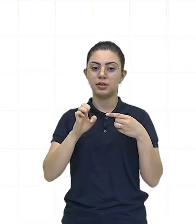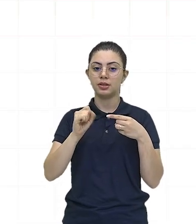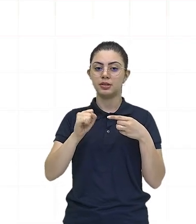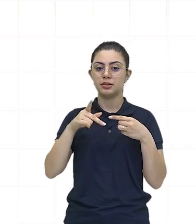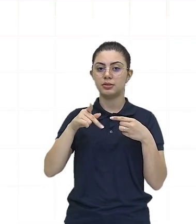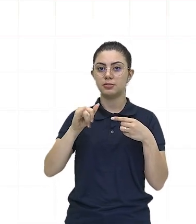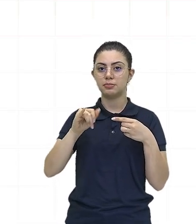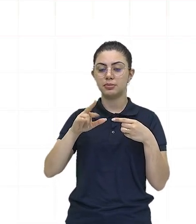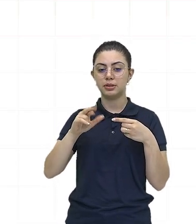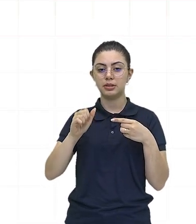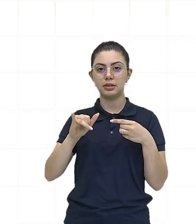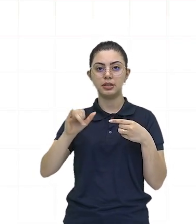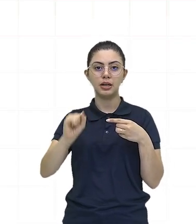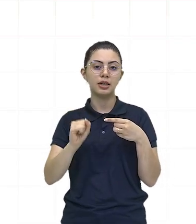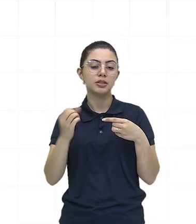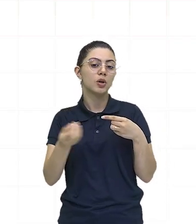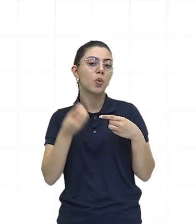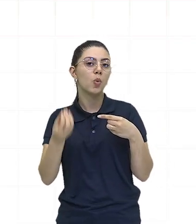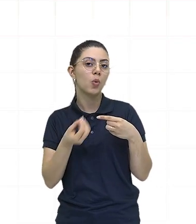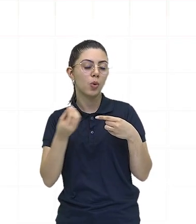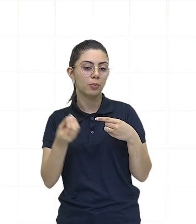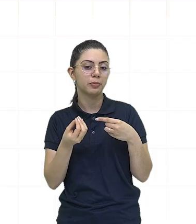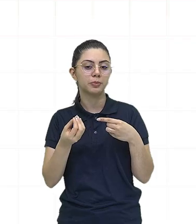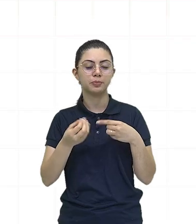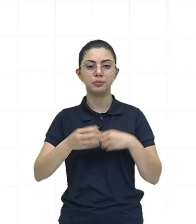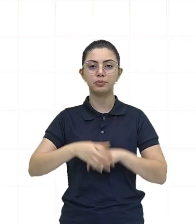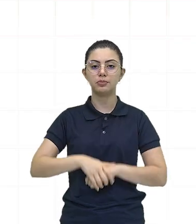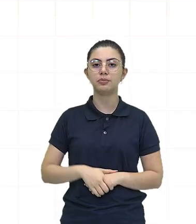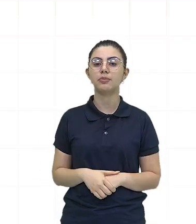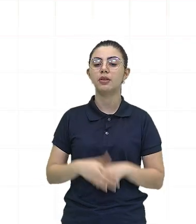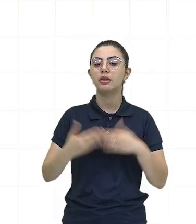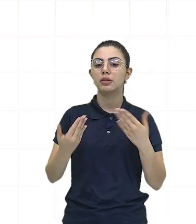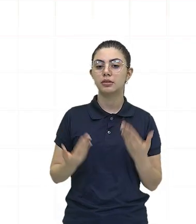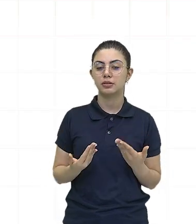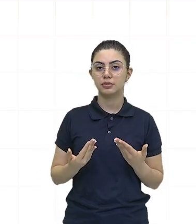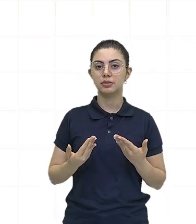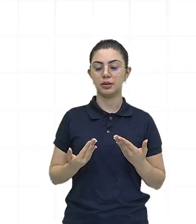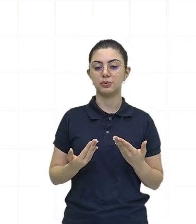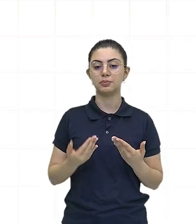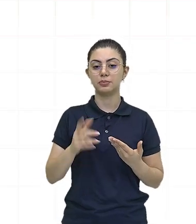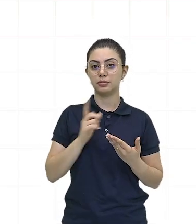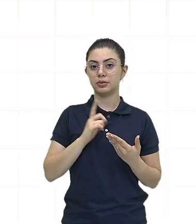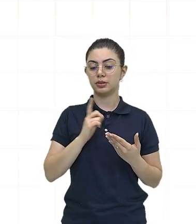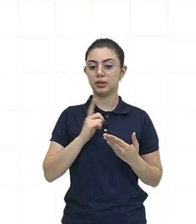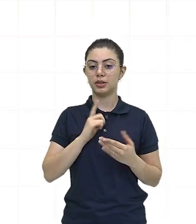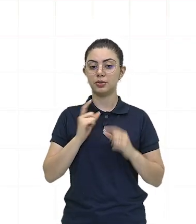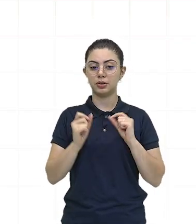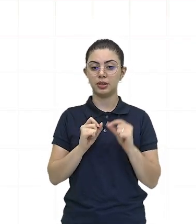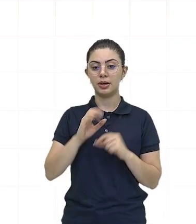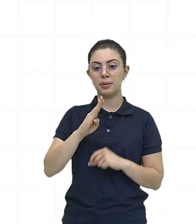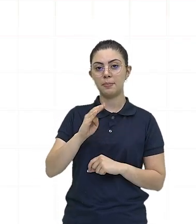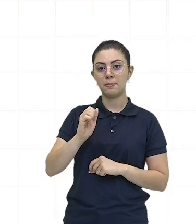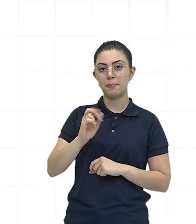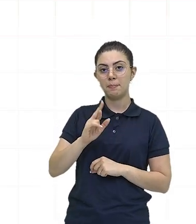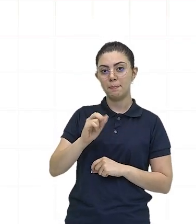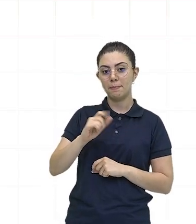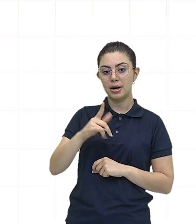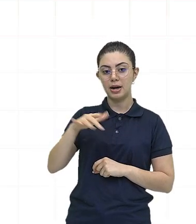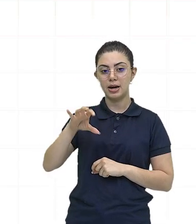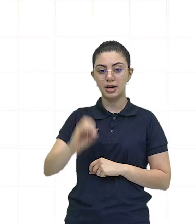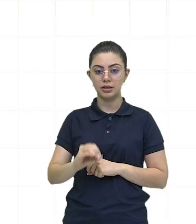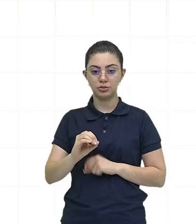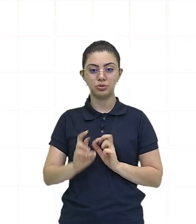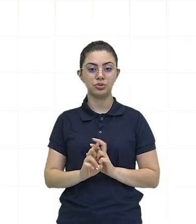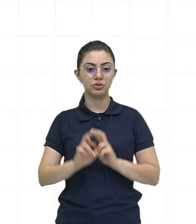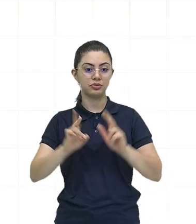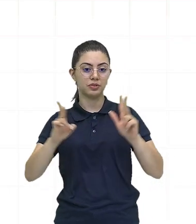galáxias irregulares. As galáxias espirais, elas possuem braços espirais distintos que